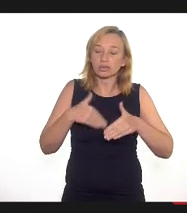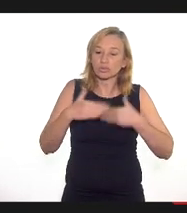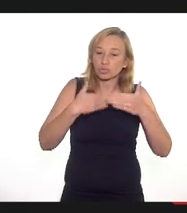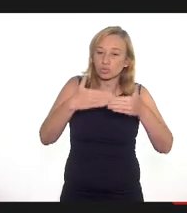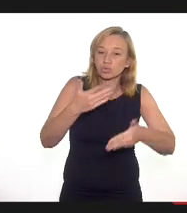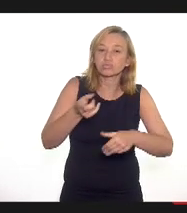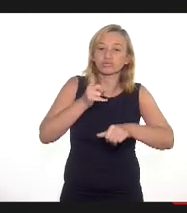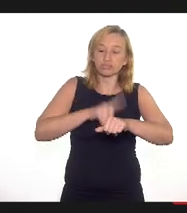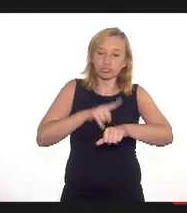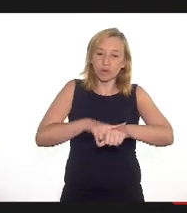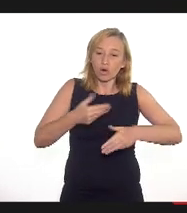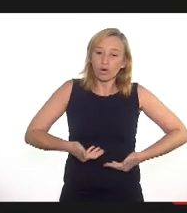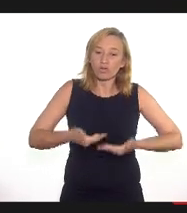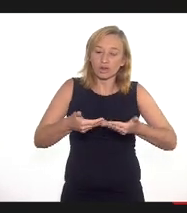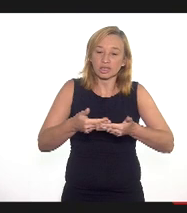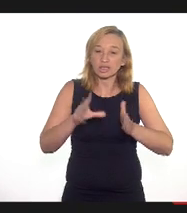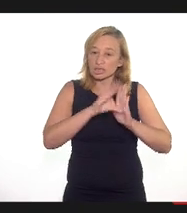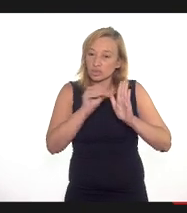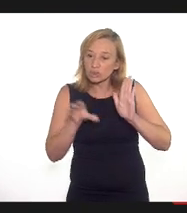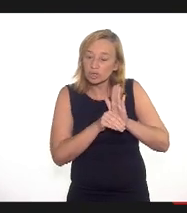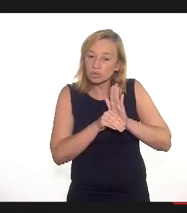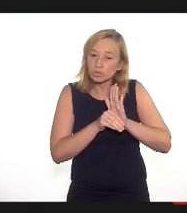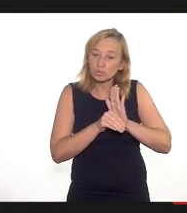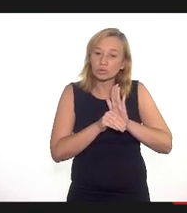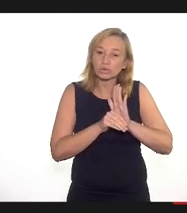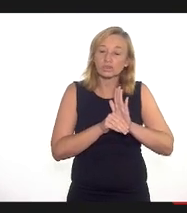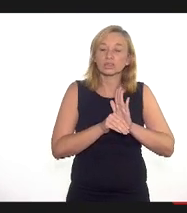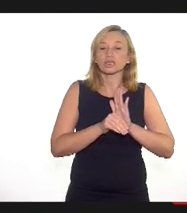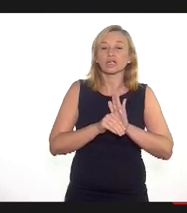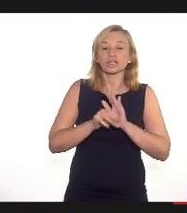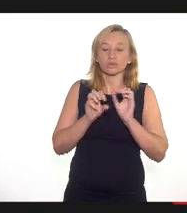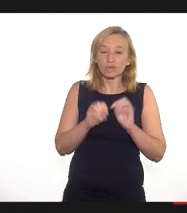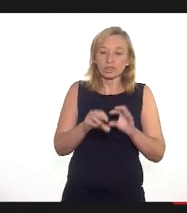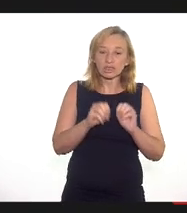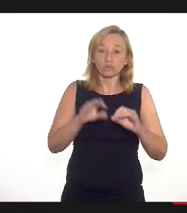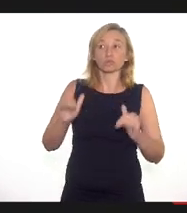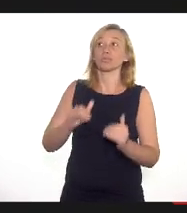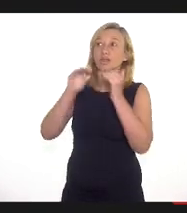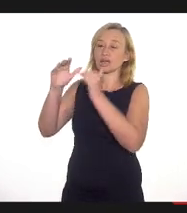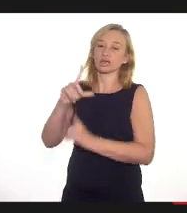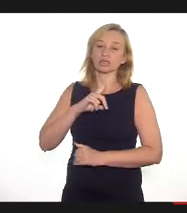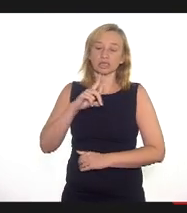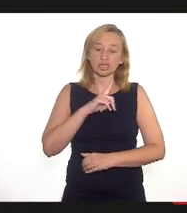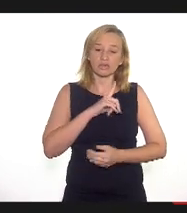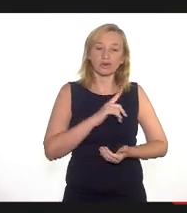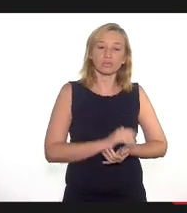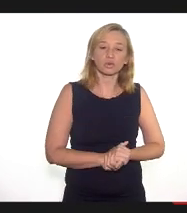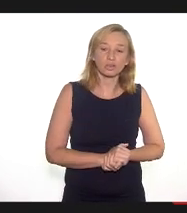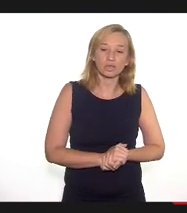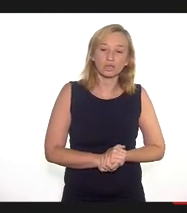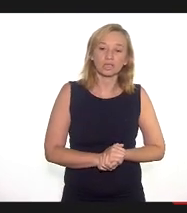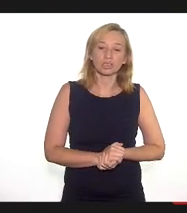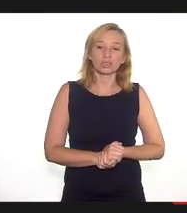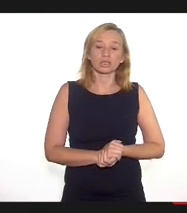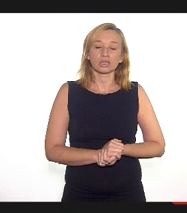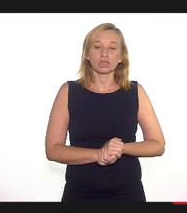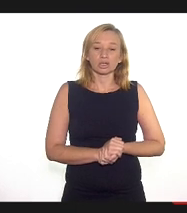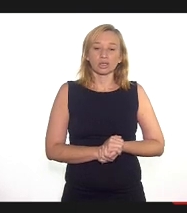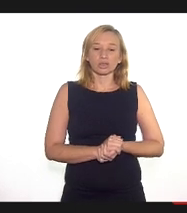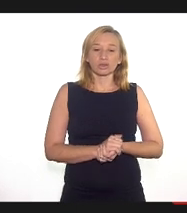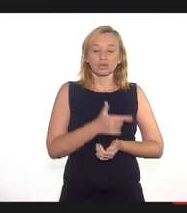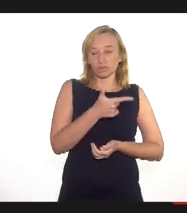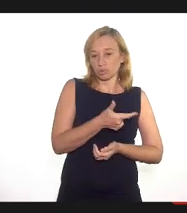tempo, oferecendo esses conteúdos. E no ensino superior, nós tivemos as terminalidades específicas em